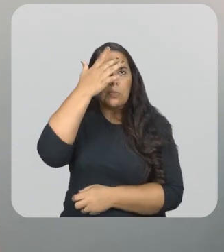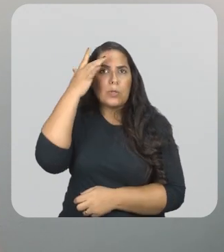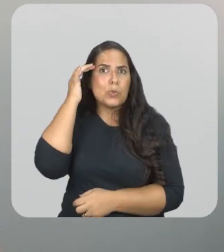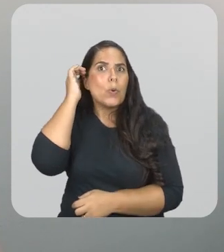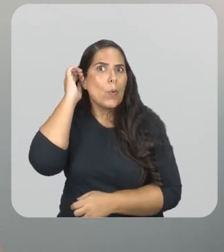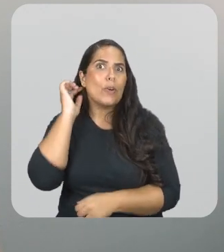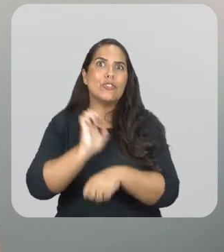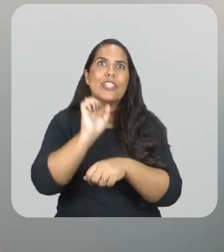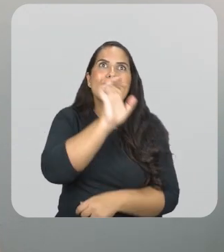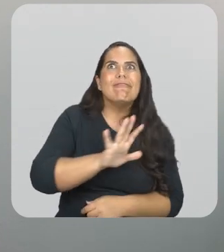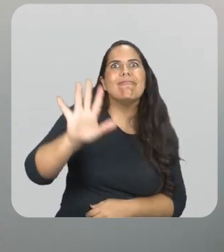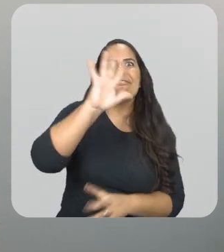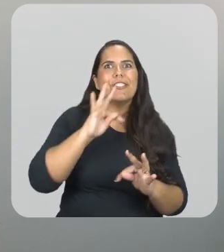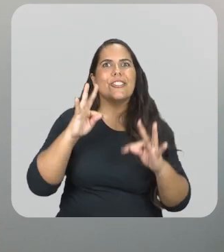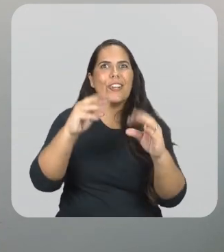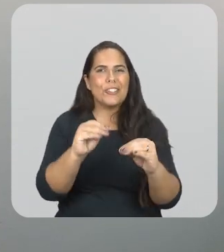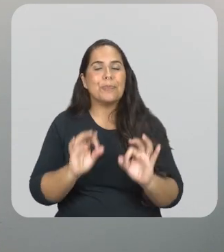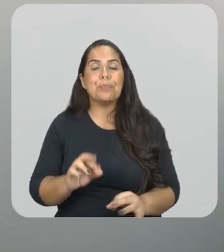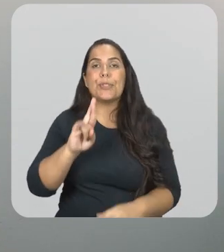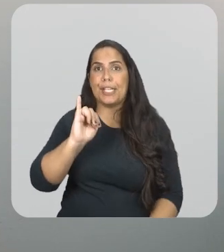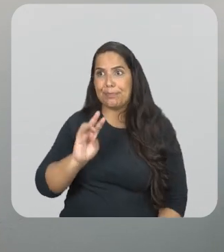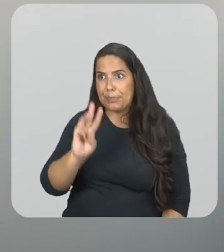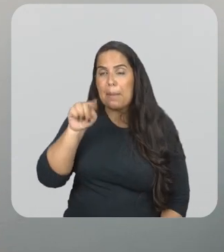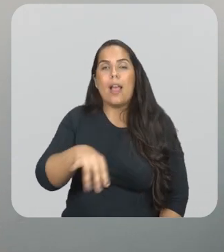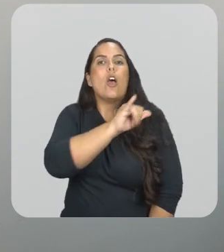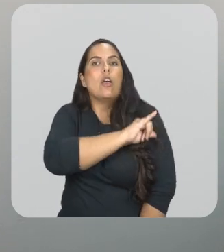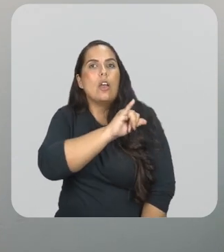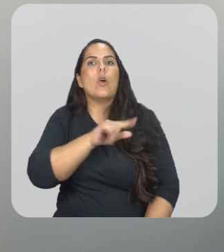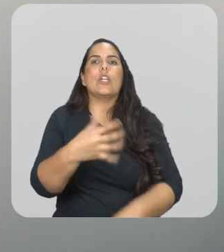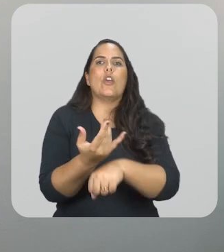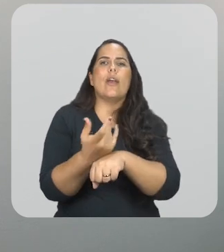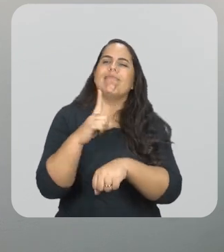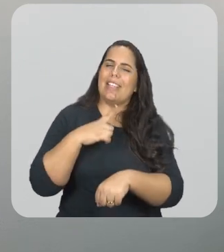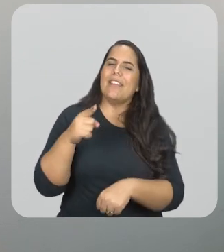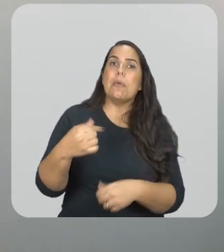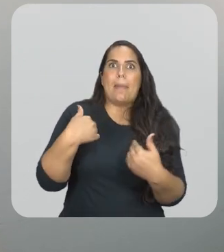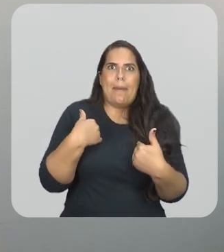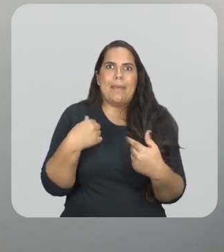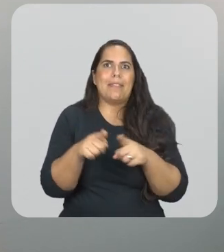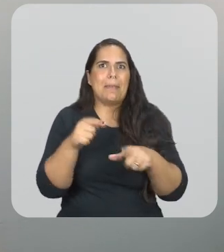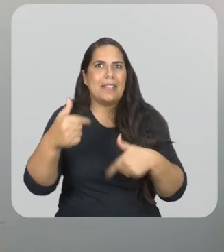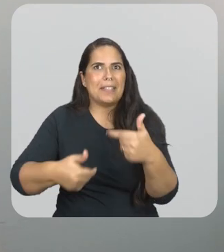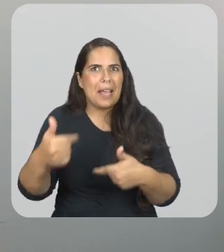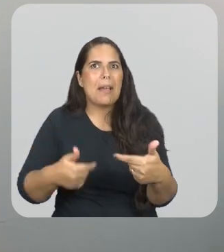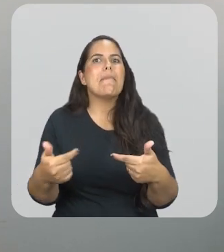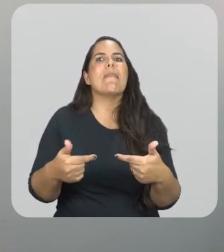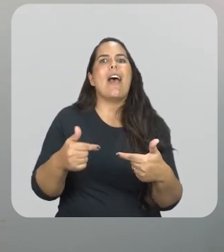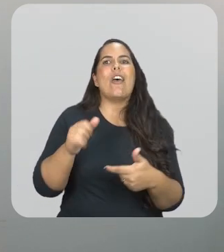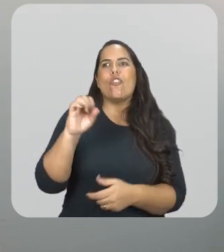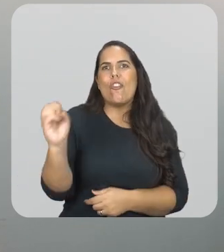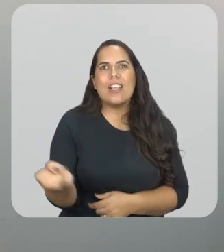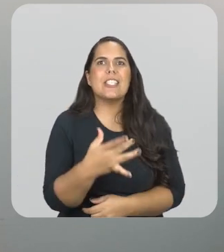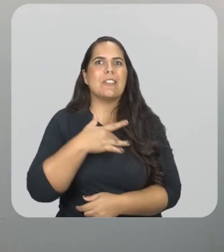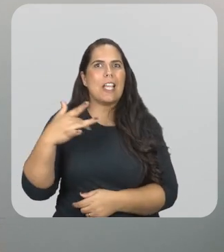das pessoas no estado inteiro. Então, o Innovation Week esse ano para a UERJ teve esse viés, e para mim, que trabalho com inovação em saúde,